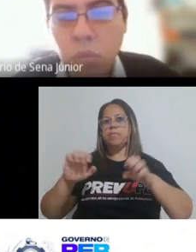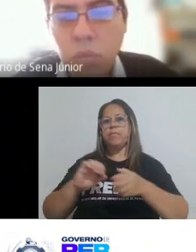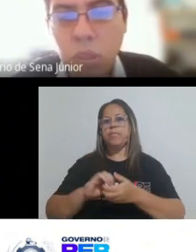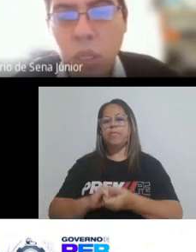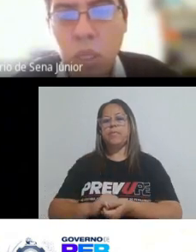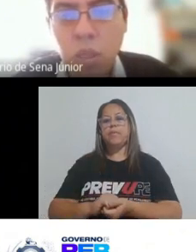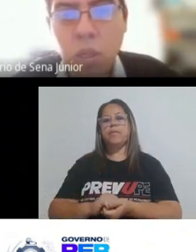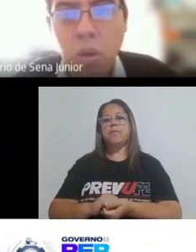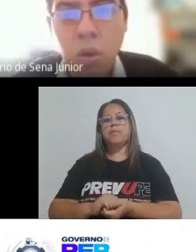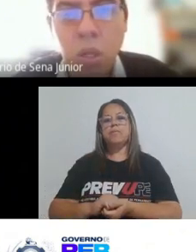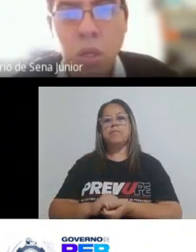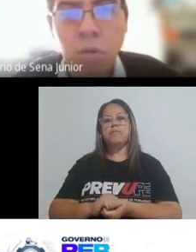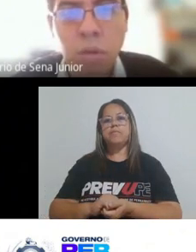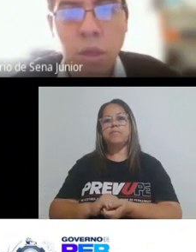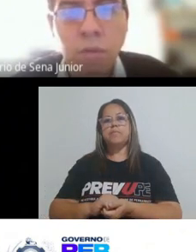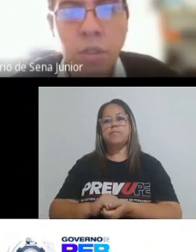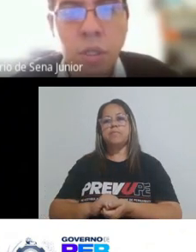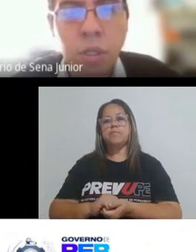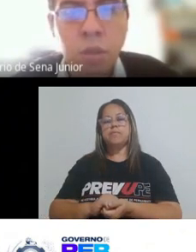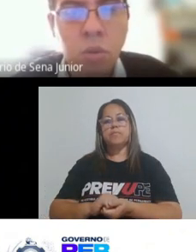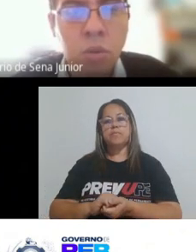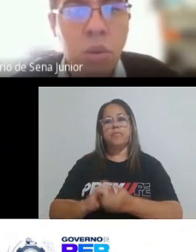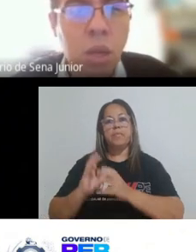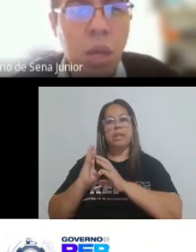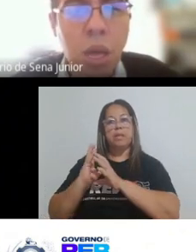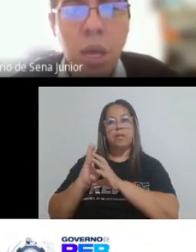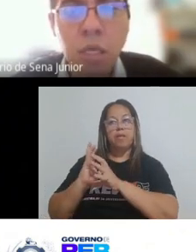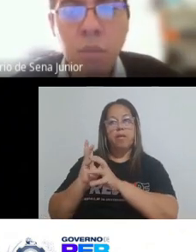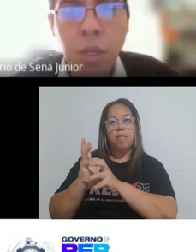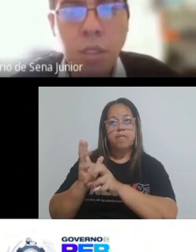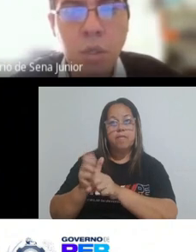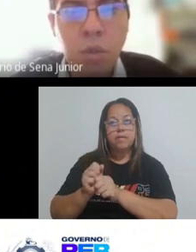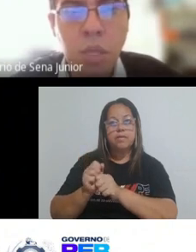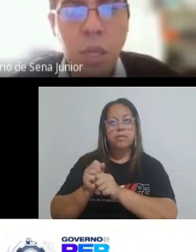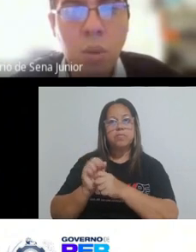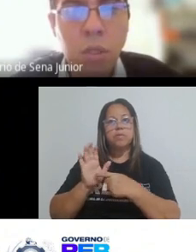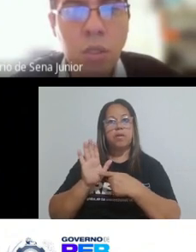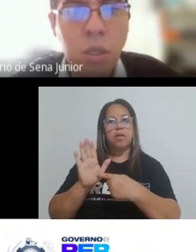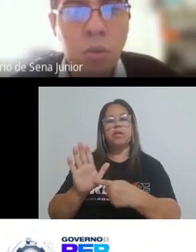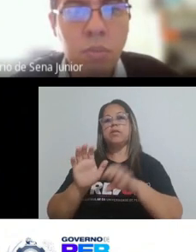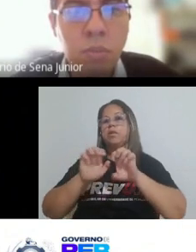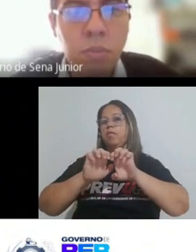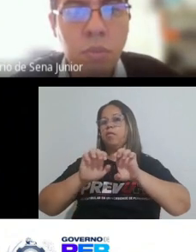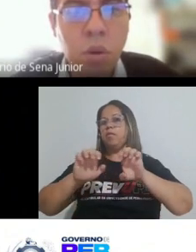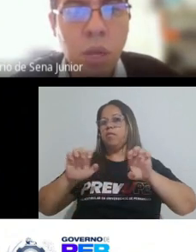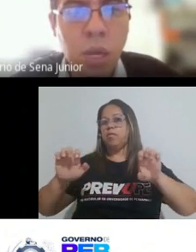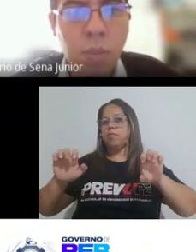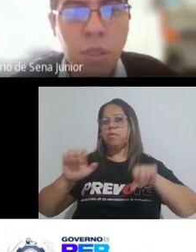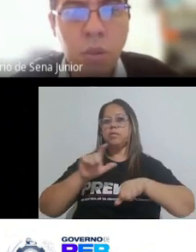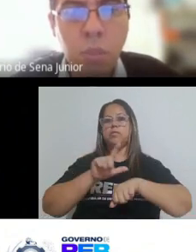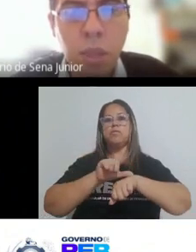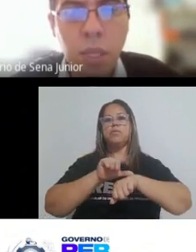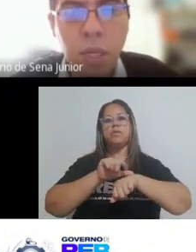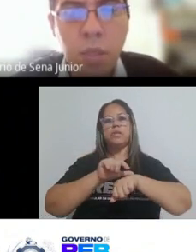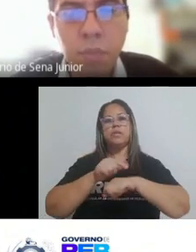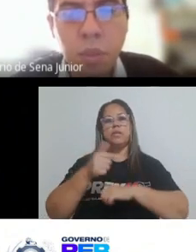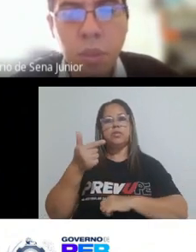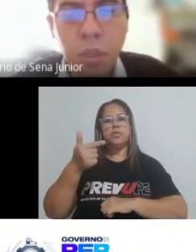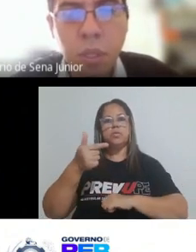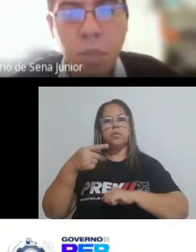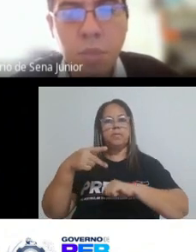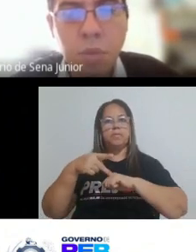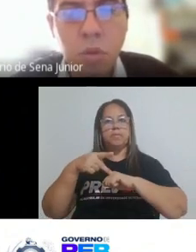temos que, revisando a expressão da equação horária para a segunda pedra,